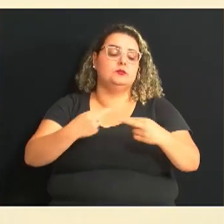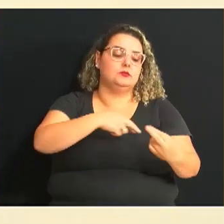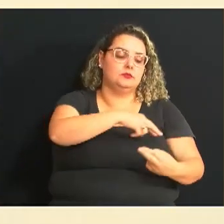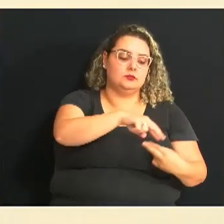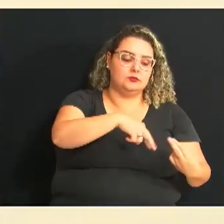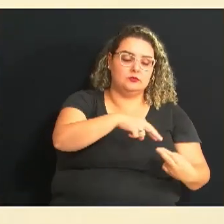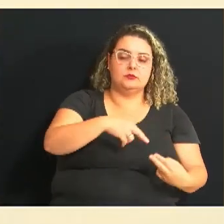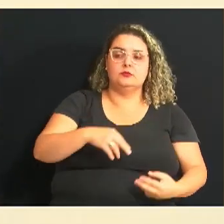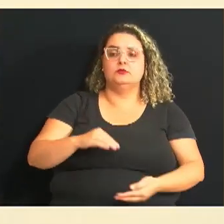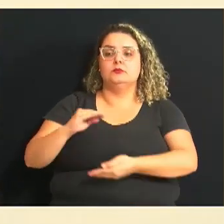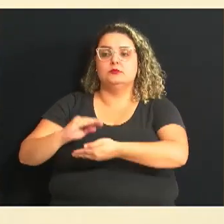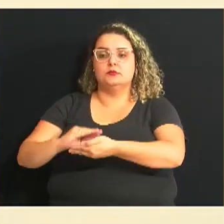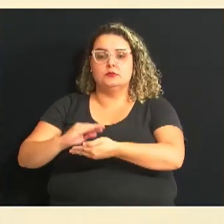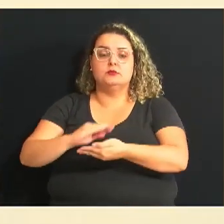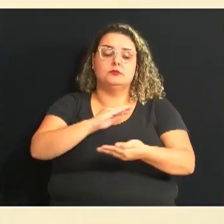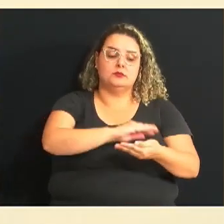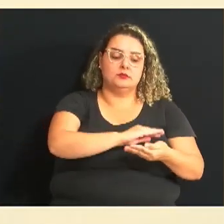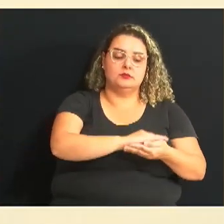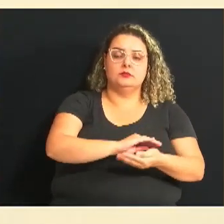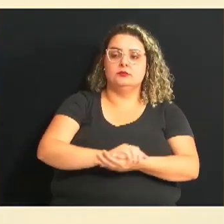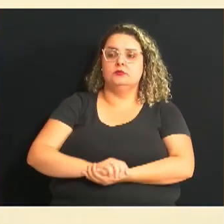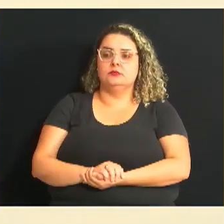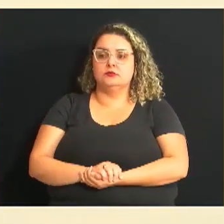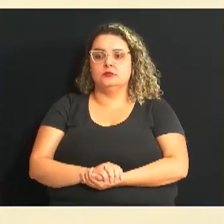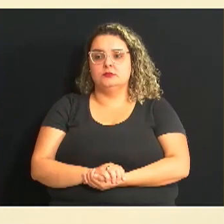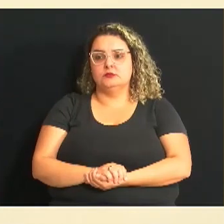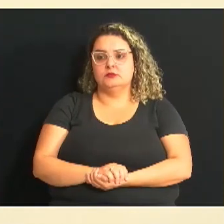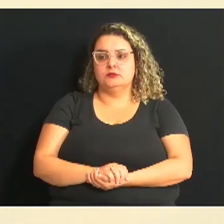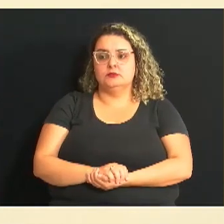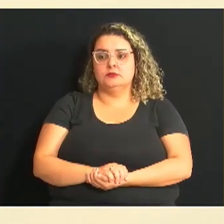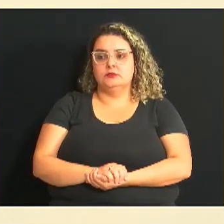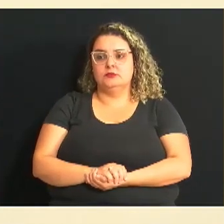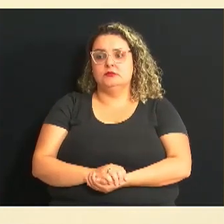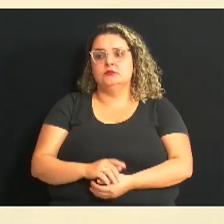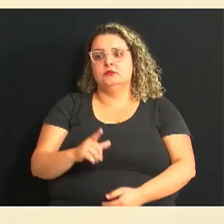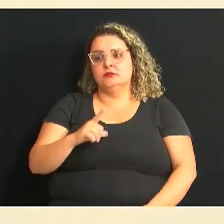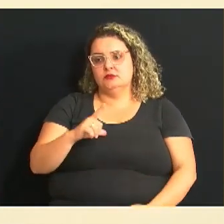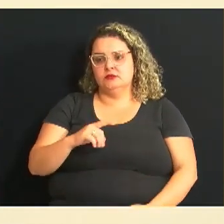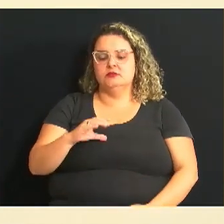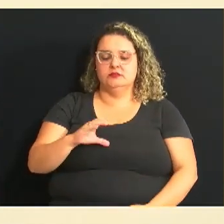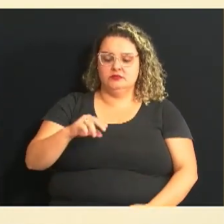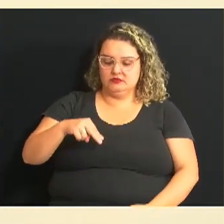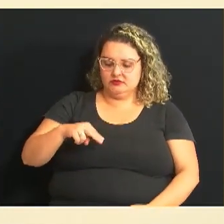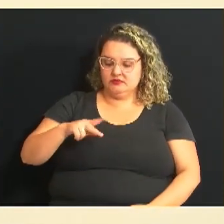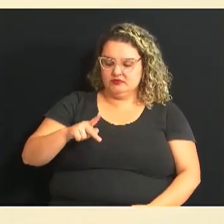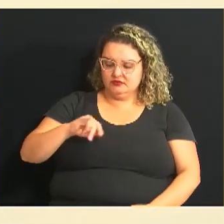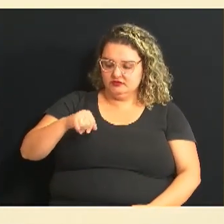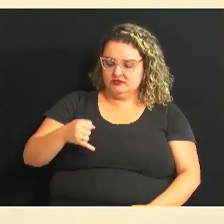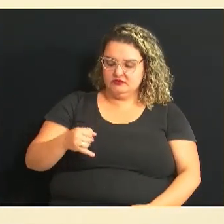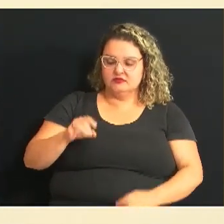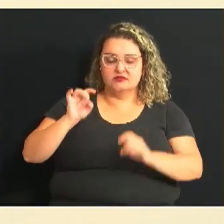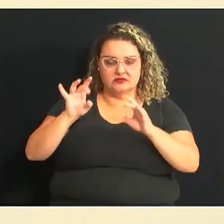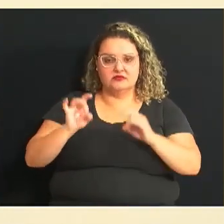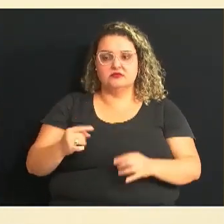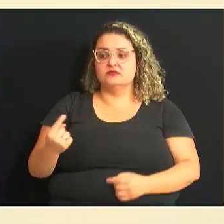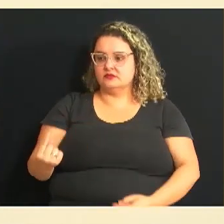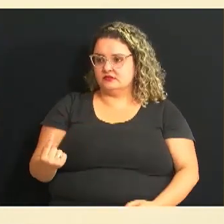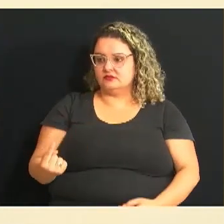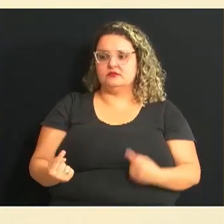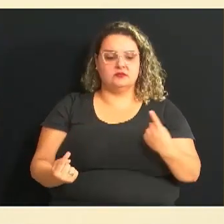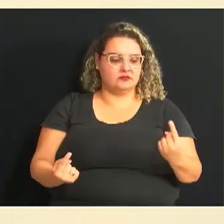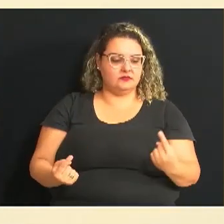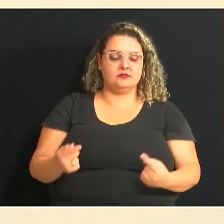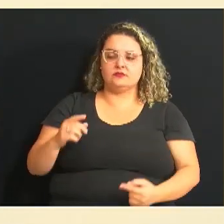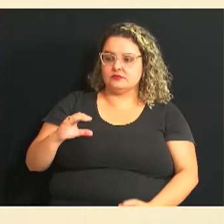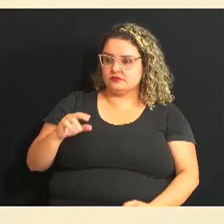fundo, né? Esses fundos possuem CNPJ específico, cada um dos dois possui um CNPJ